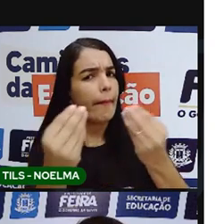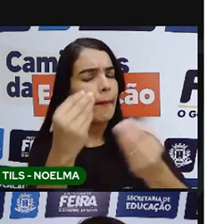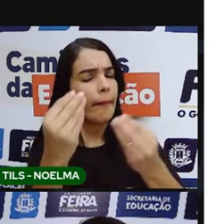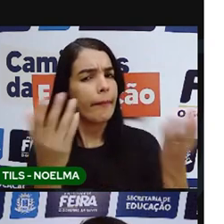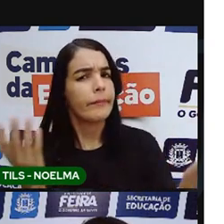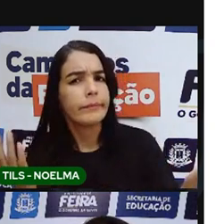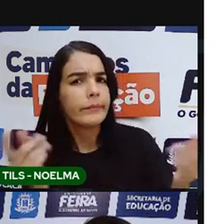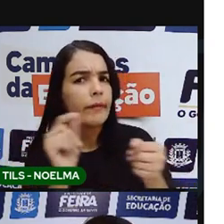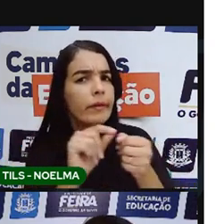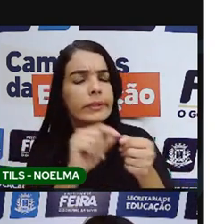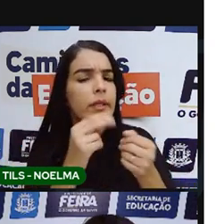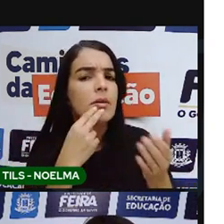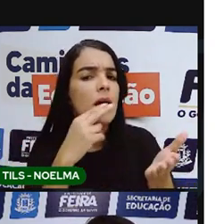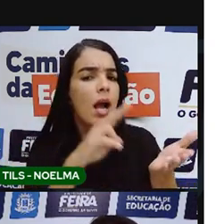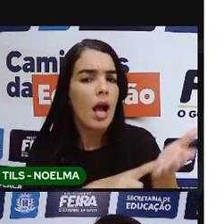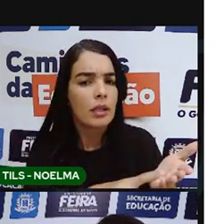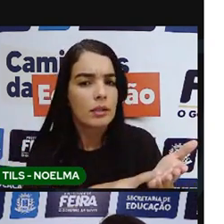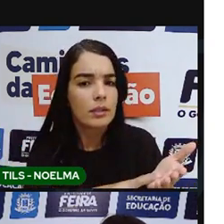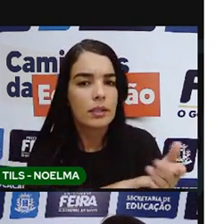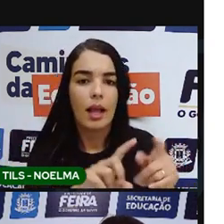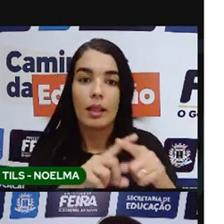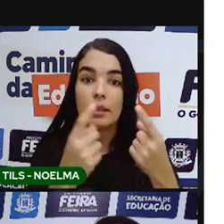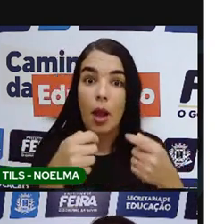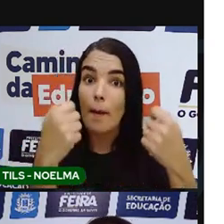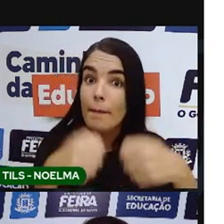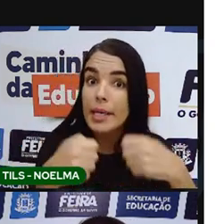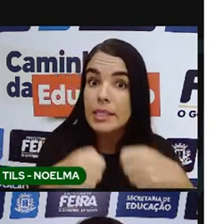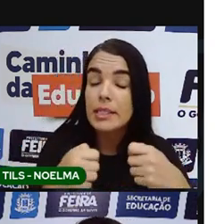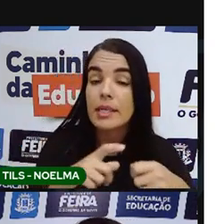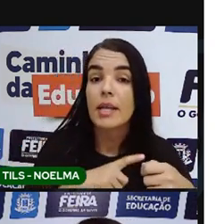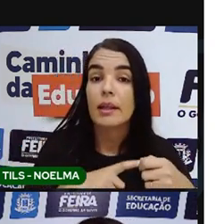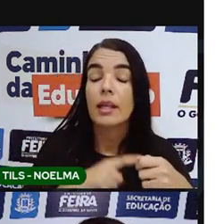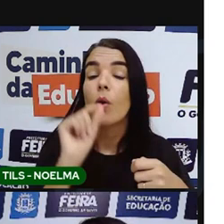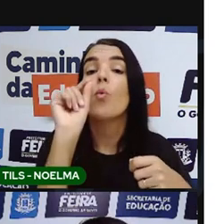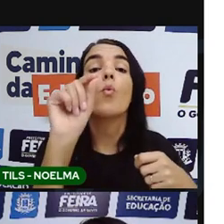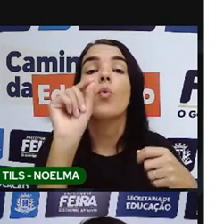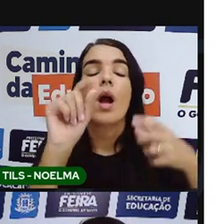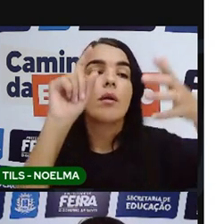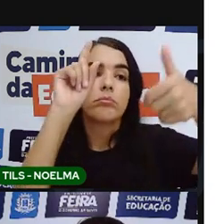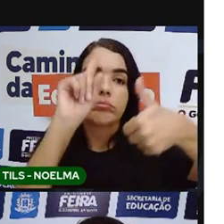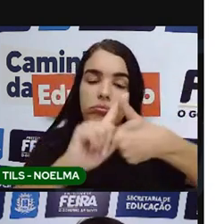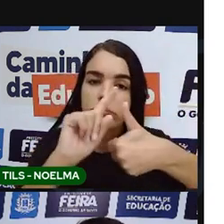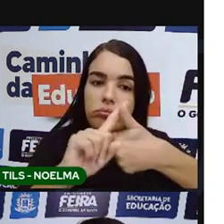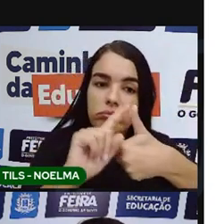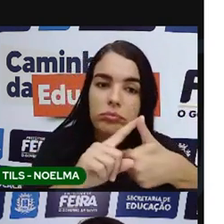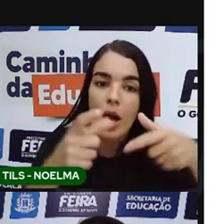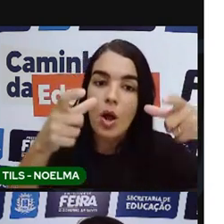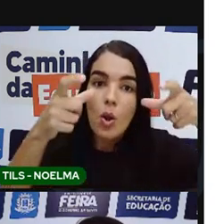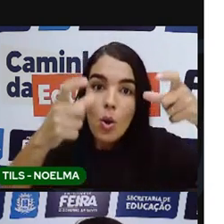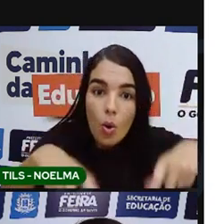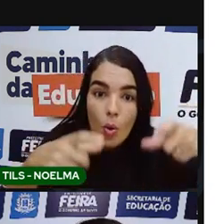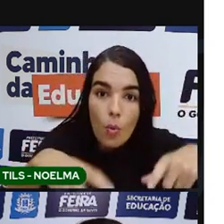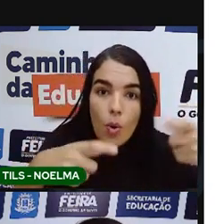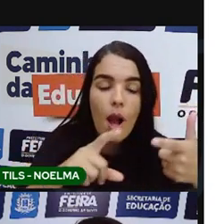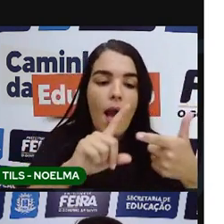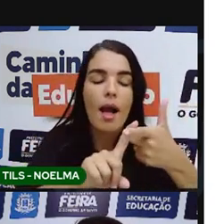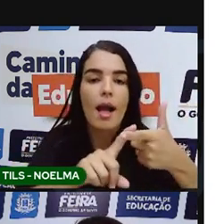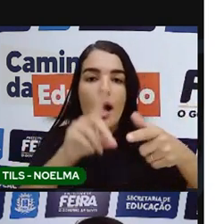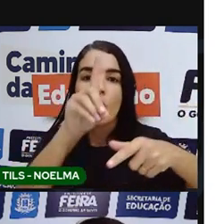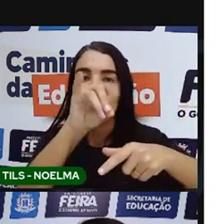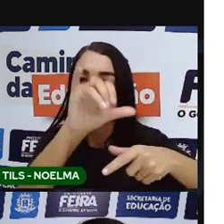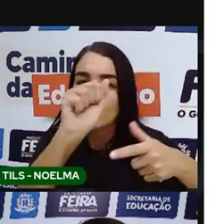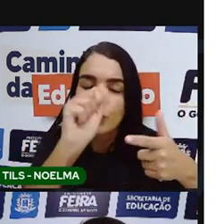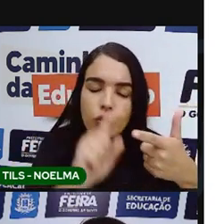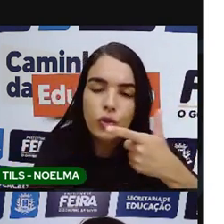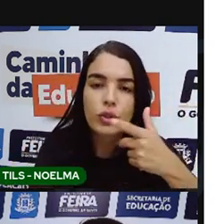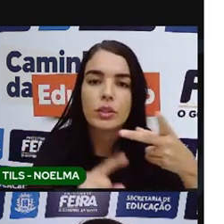uma carta para ela está está bem misturado ela deve ser composta por local data saudação